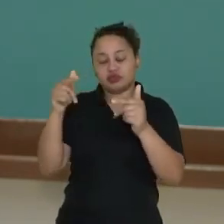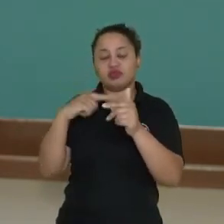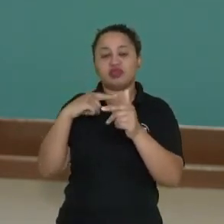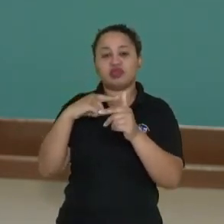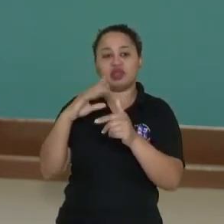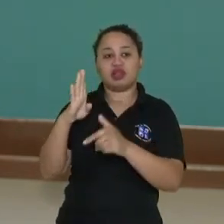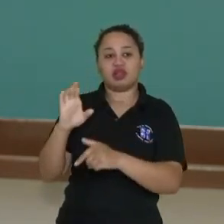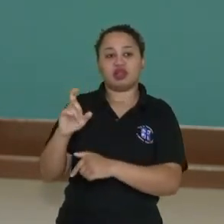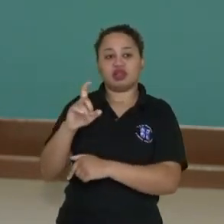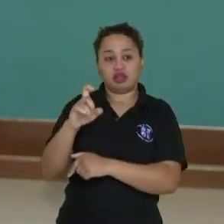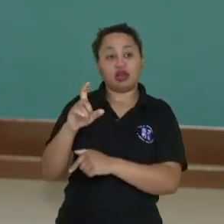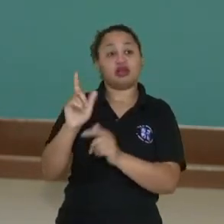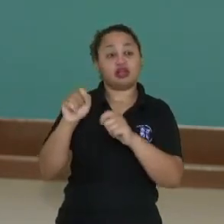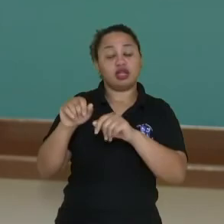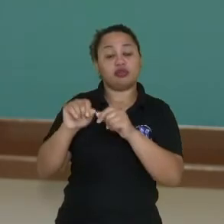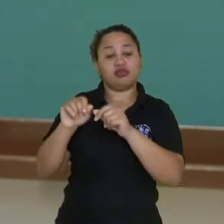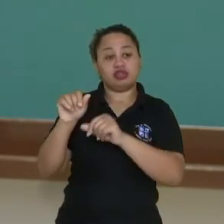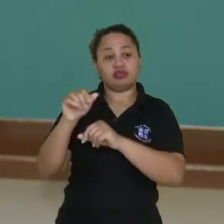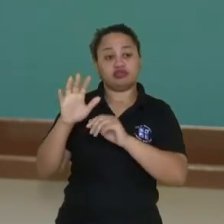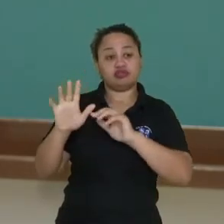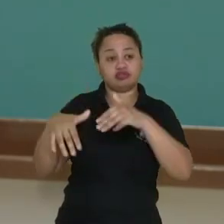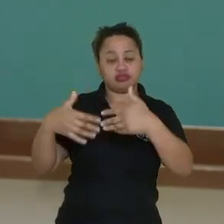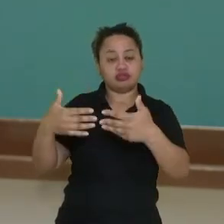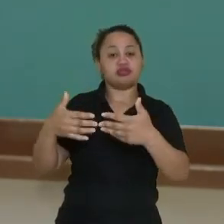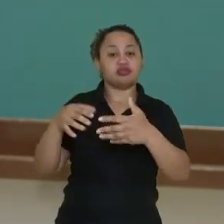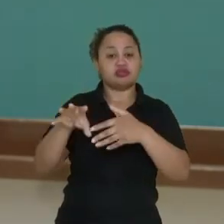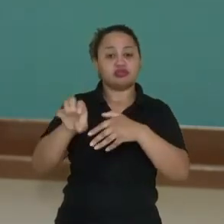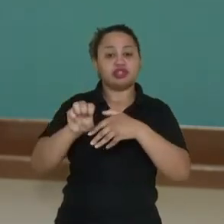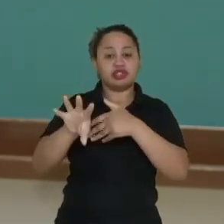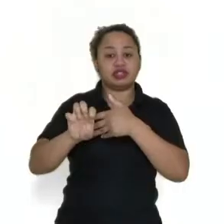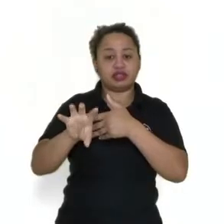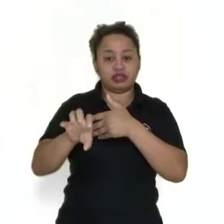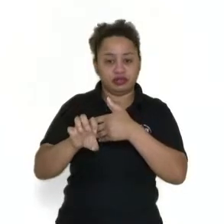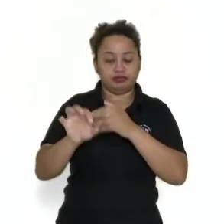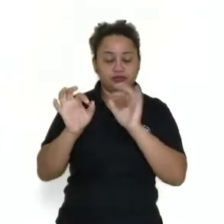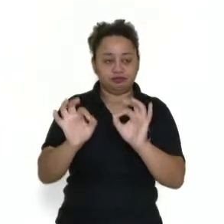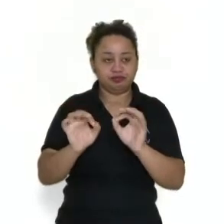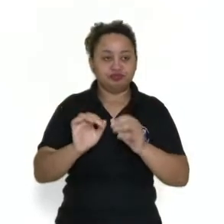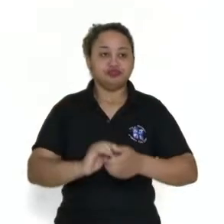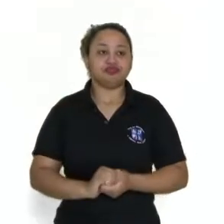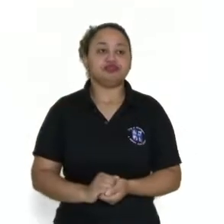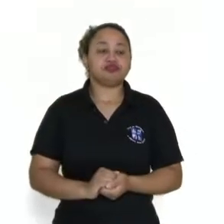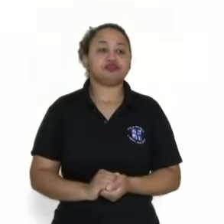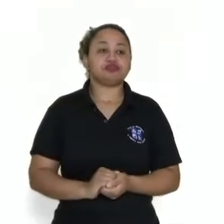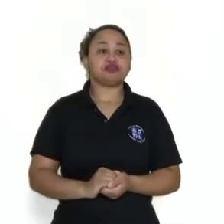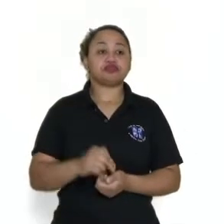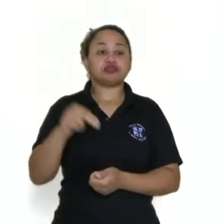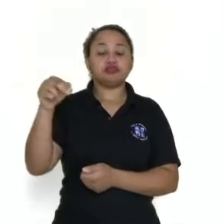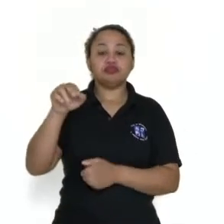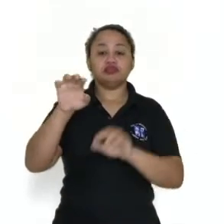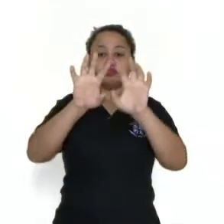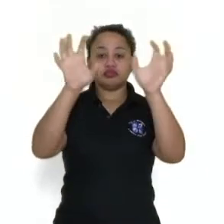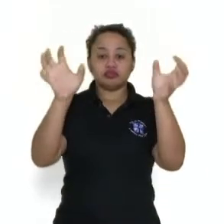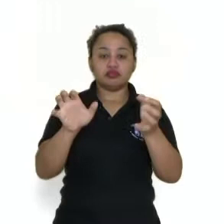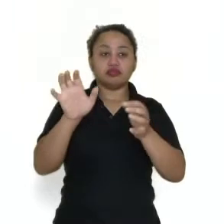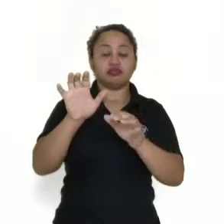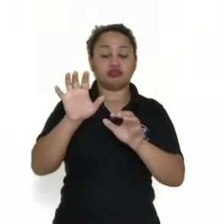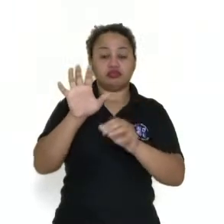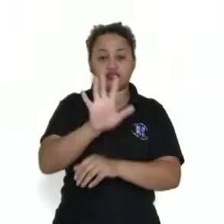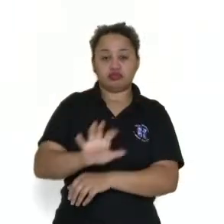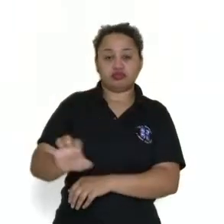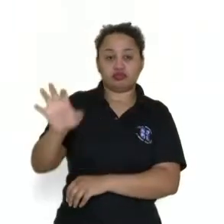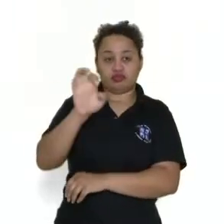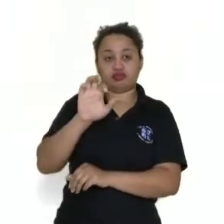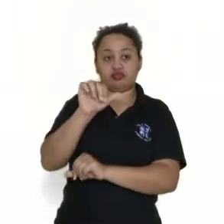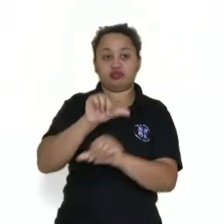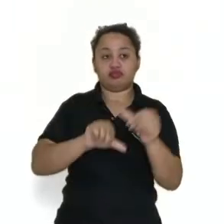bactérias capazes de fazer essa fixação, ok? O nitrogênio atmosférico é convertido em amônia, que o